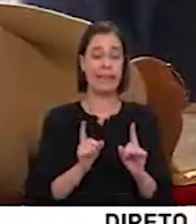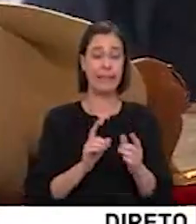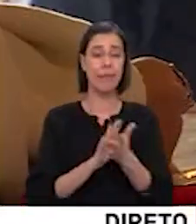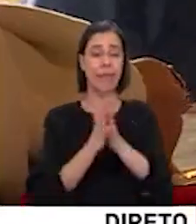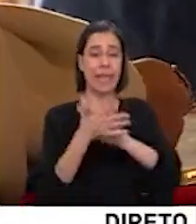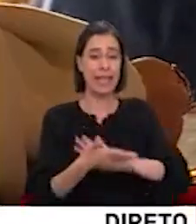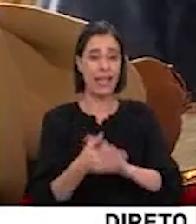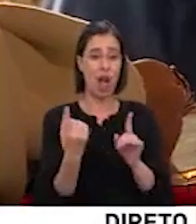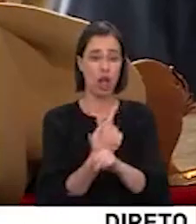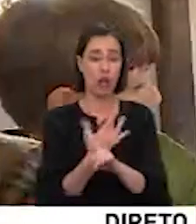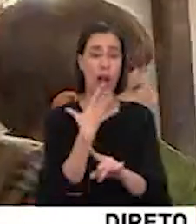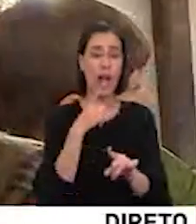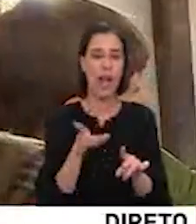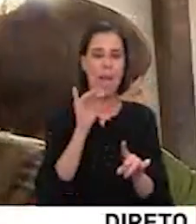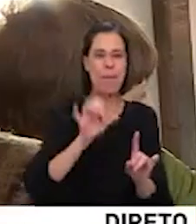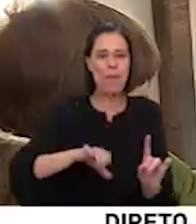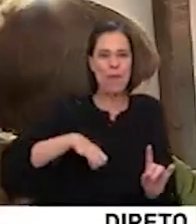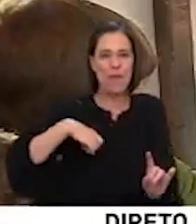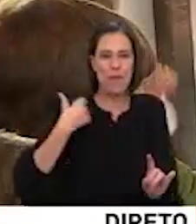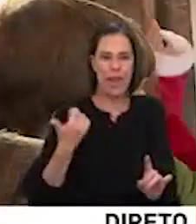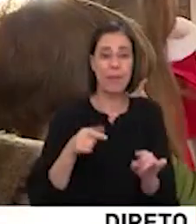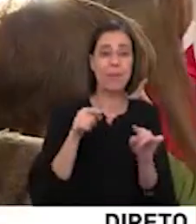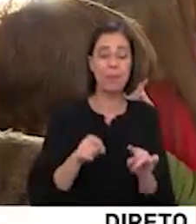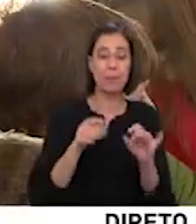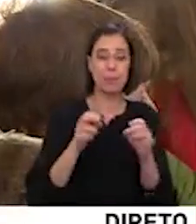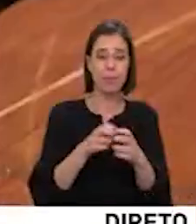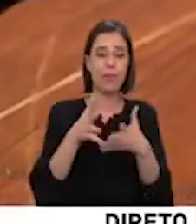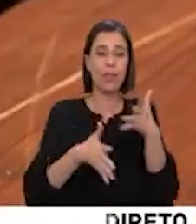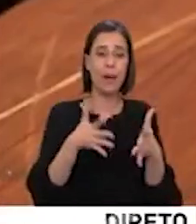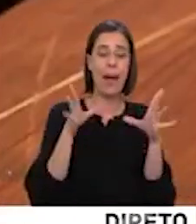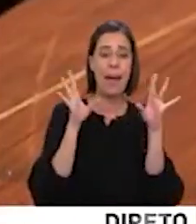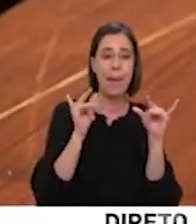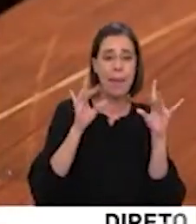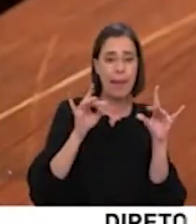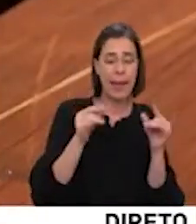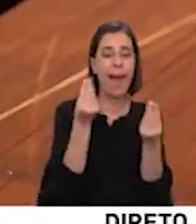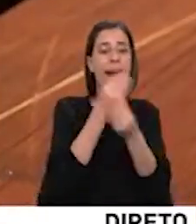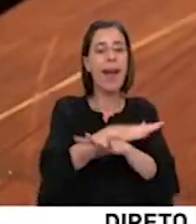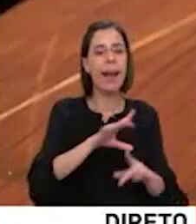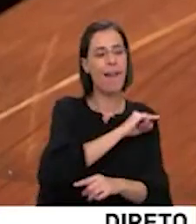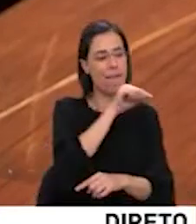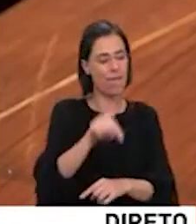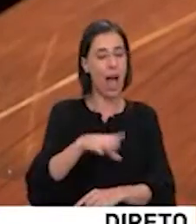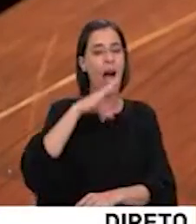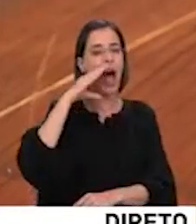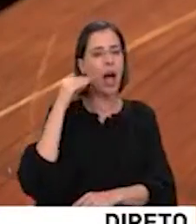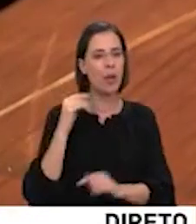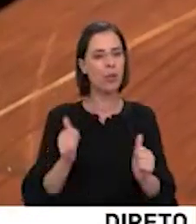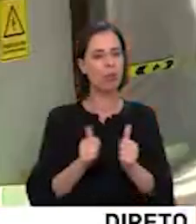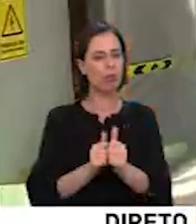reciclómetro que o Natal fica mais verde. Aqui é a fábrica dos brinquedos. As crianças vêm, mas os adultos, e